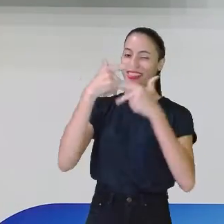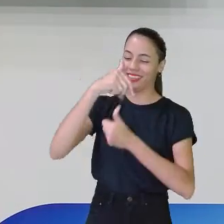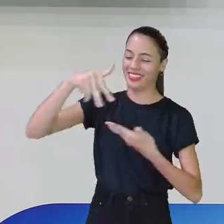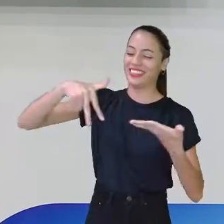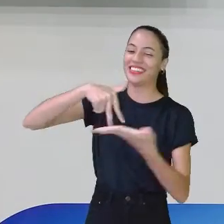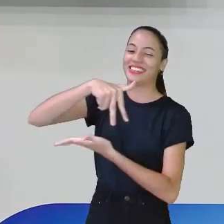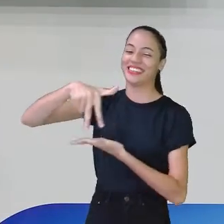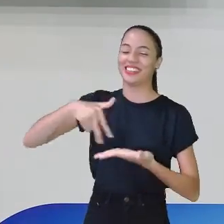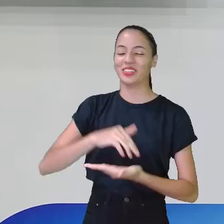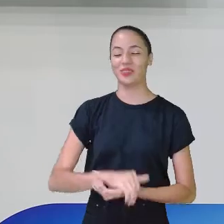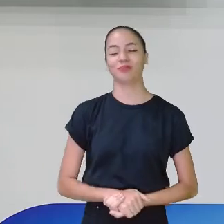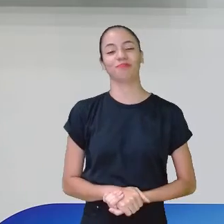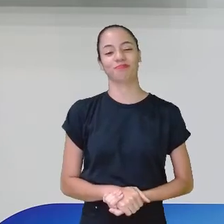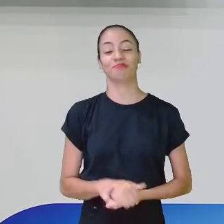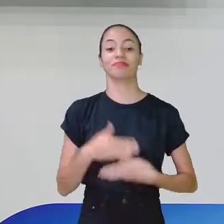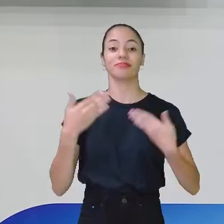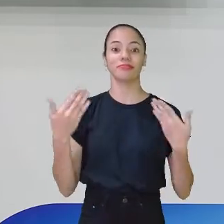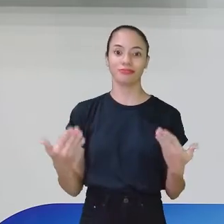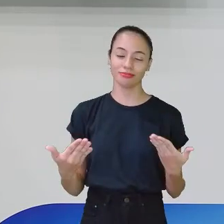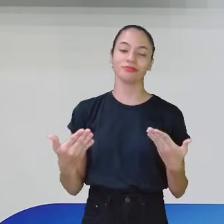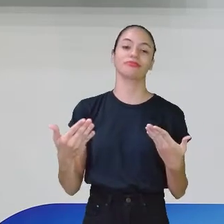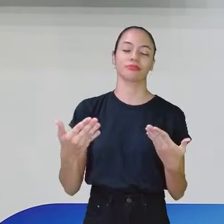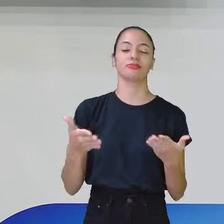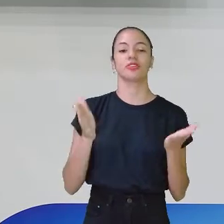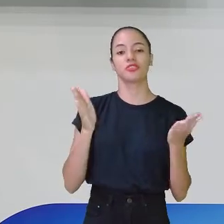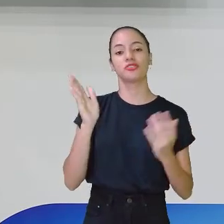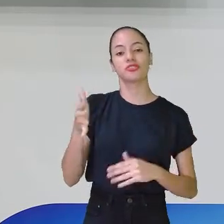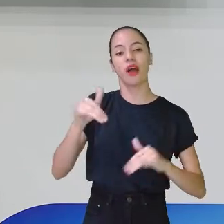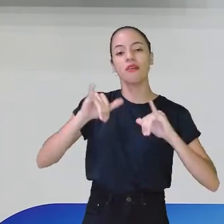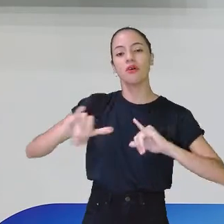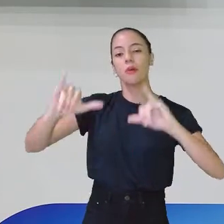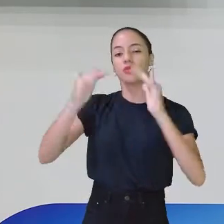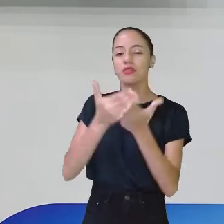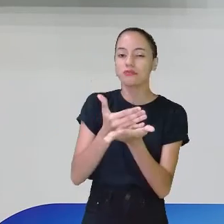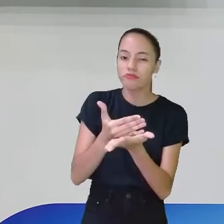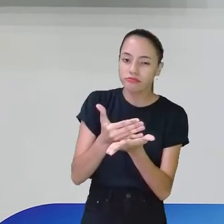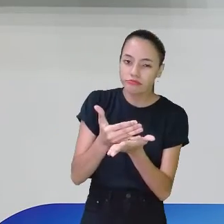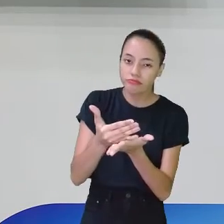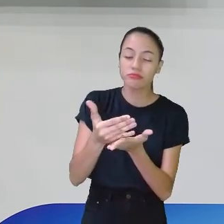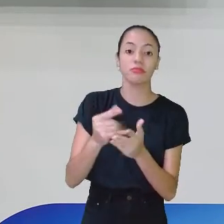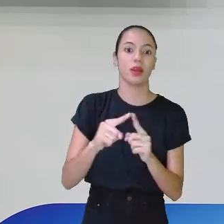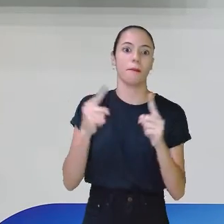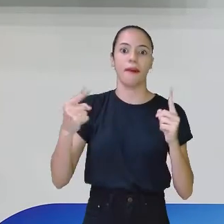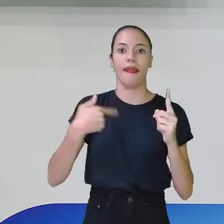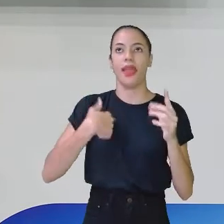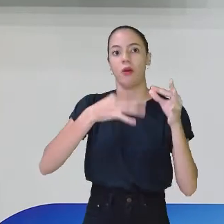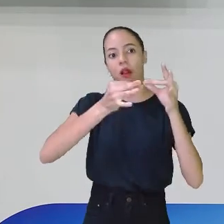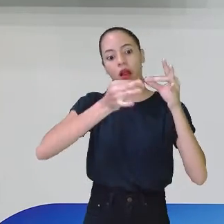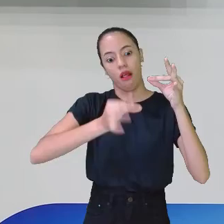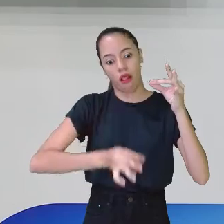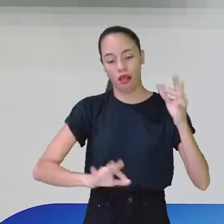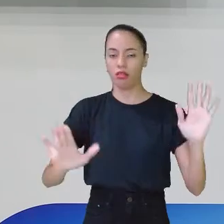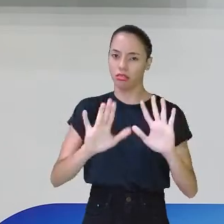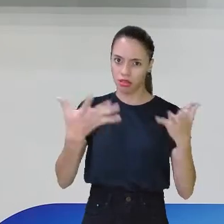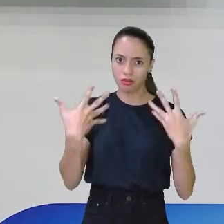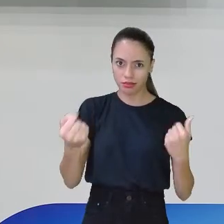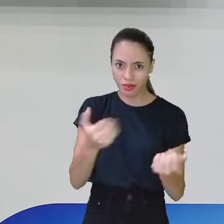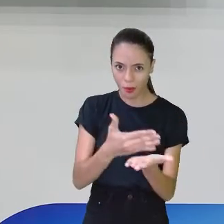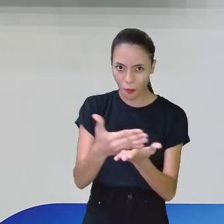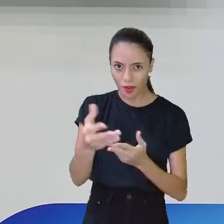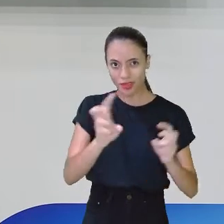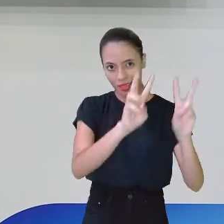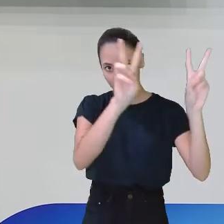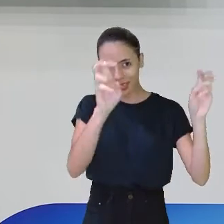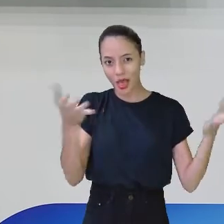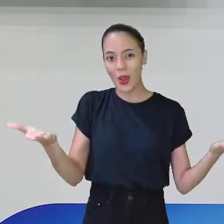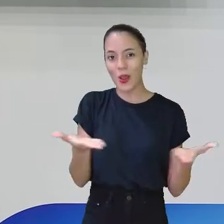dançar. Bom, enfim, a gente já deu esses informes iniciais, mas eu não vou me delongar muito não, viu? Vamos embora para o nosso